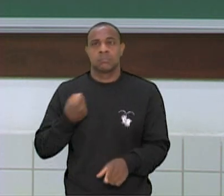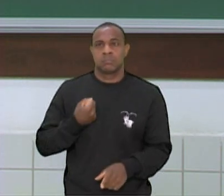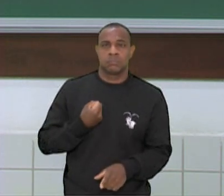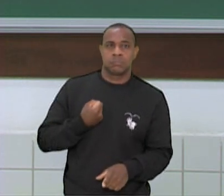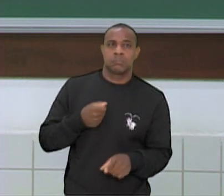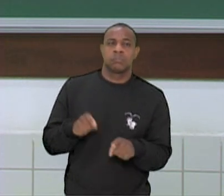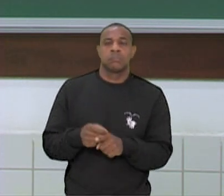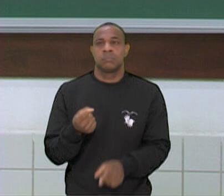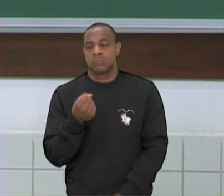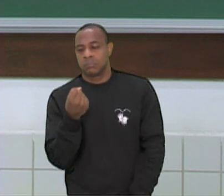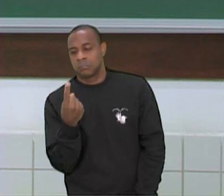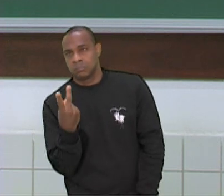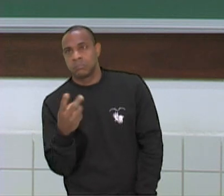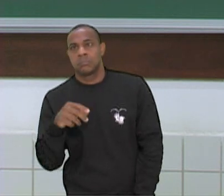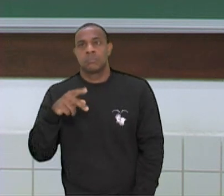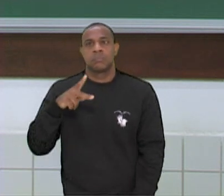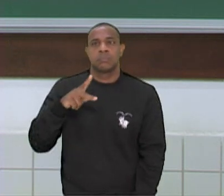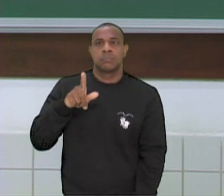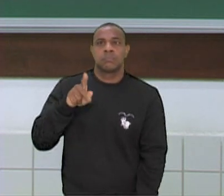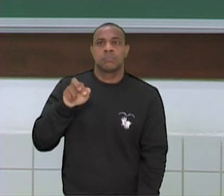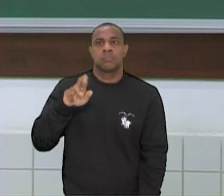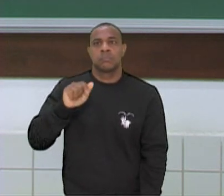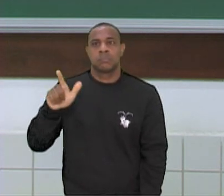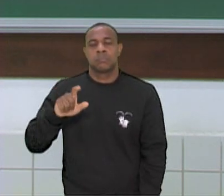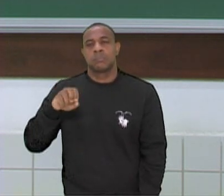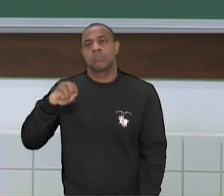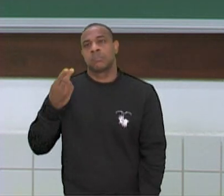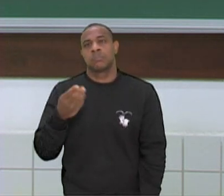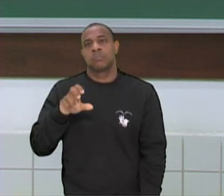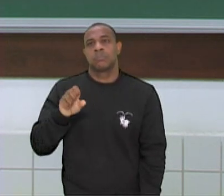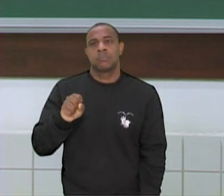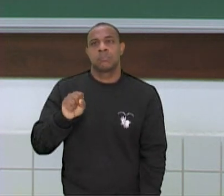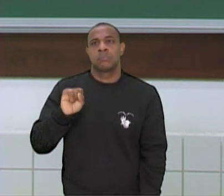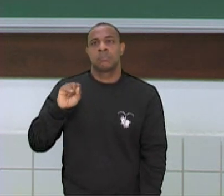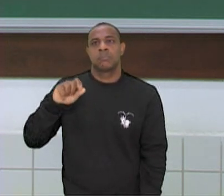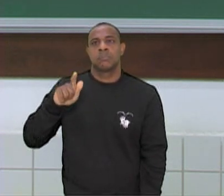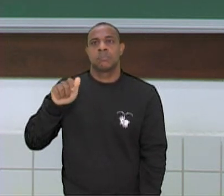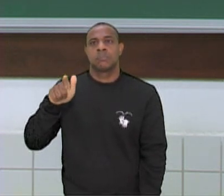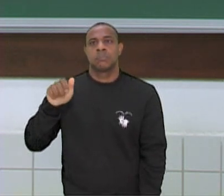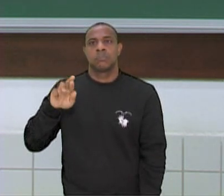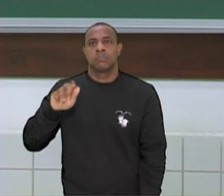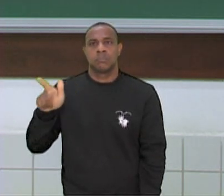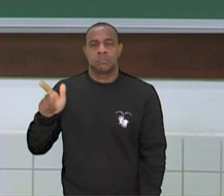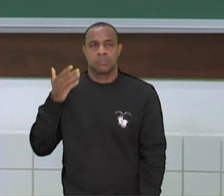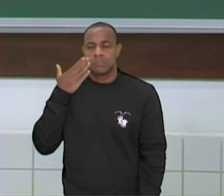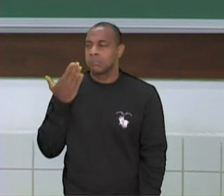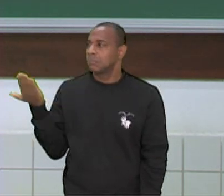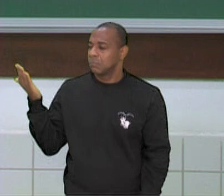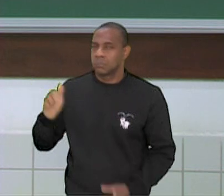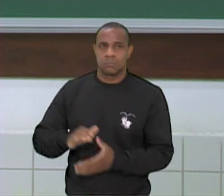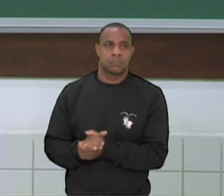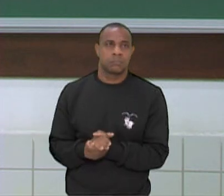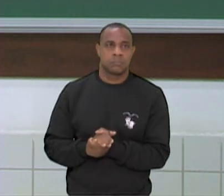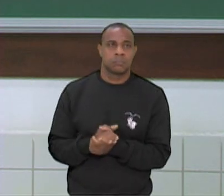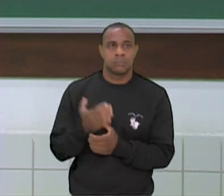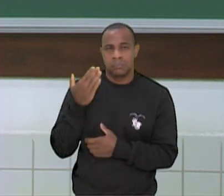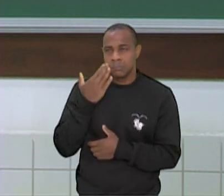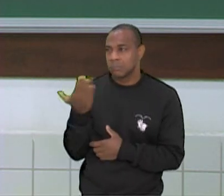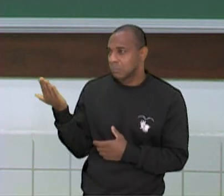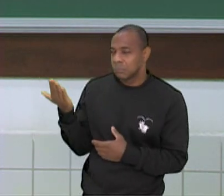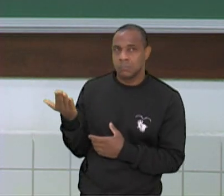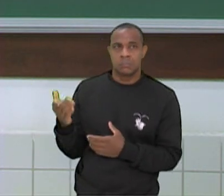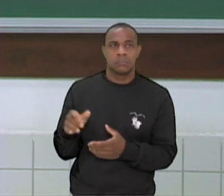singular ou se é plural. Veja que eu destaquei ali para vocês terem uma visibilidade melhor do que nós estamos falando, porque as